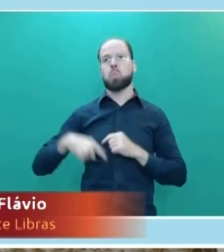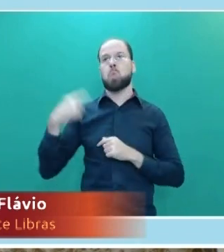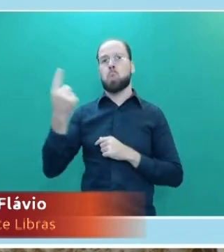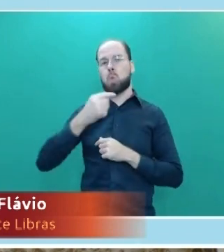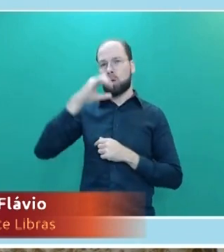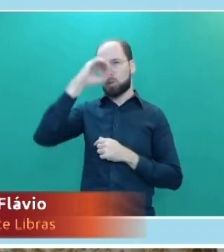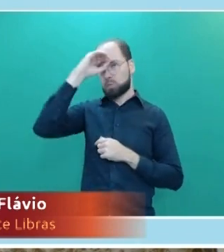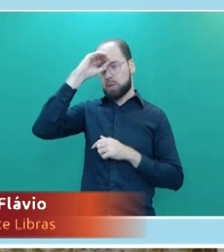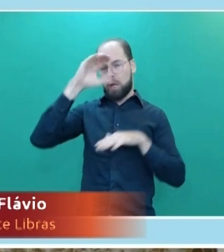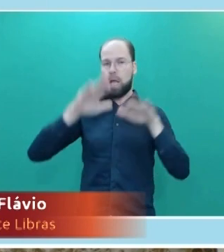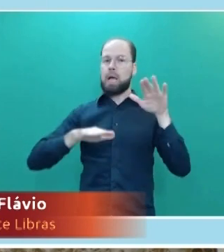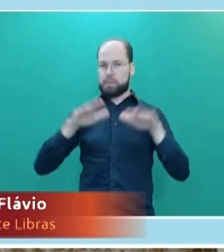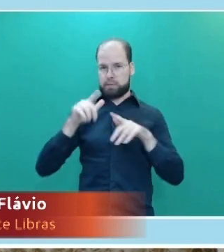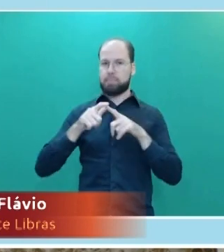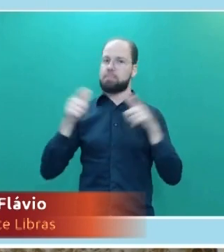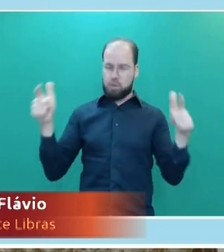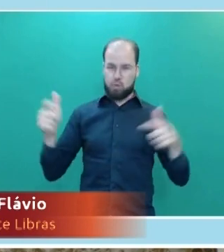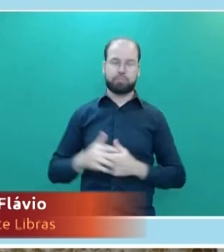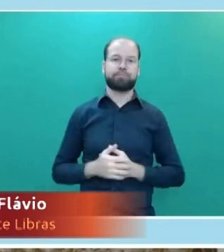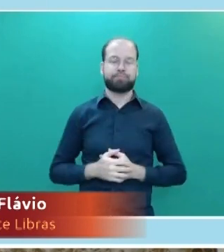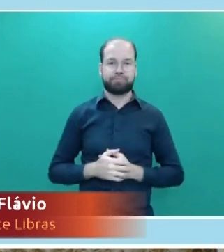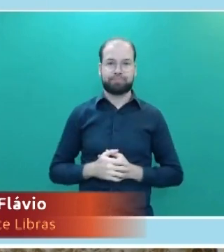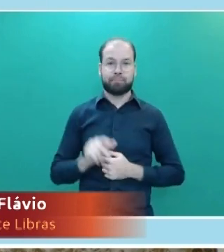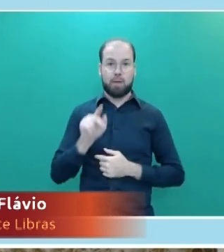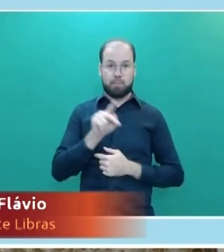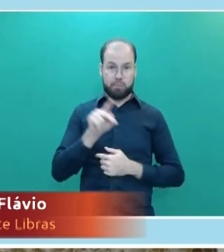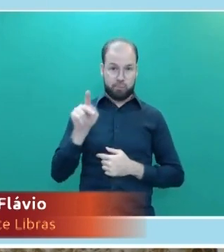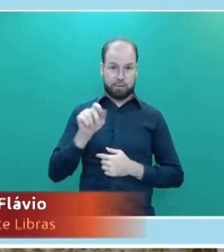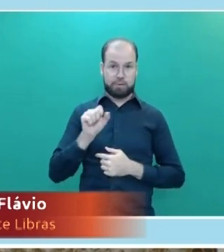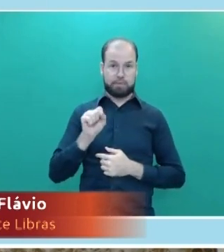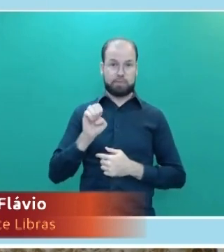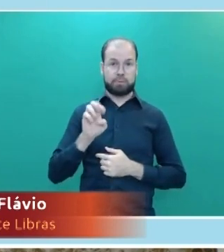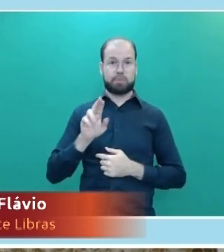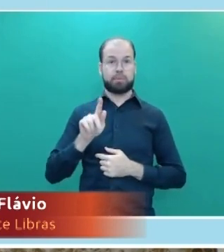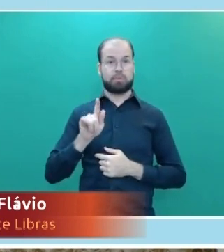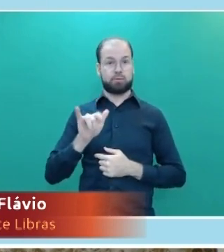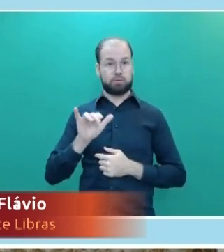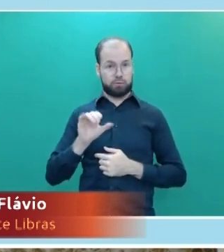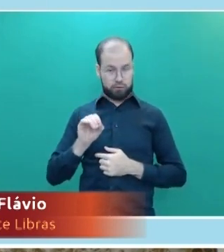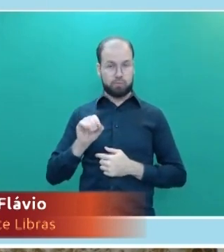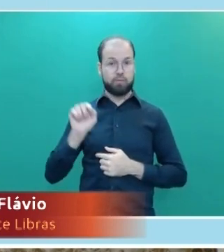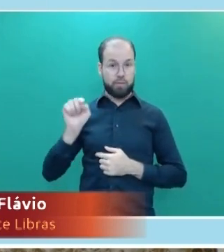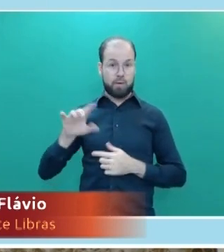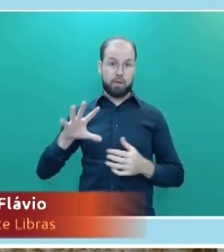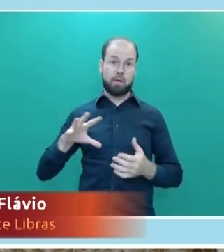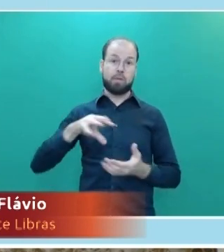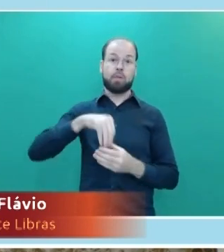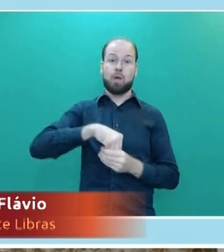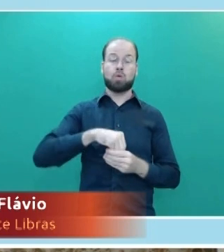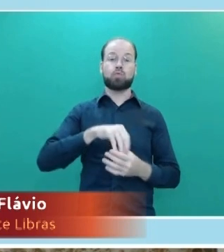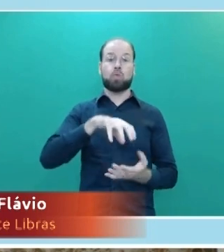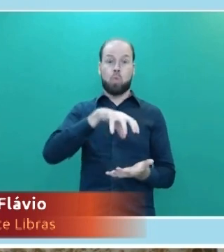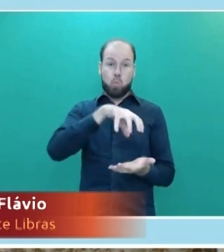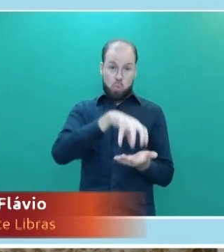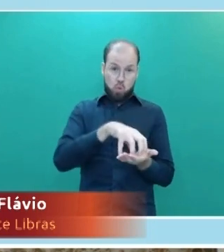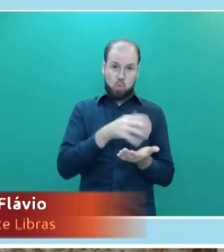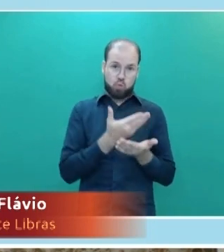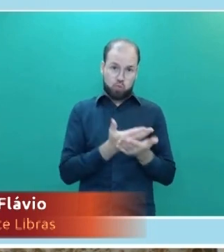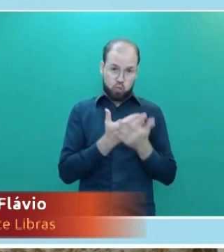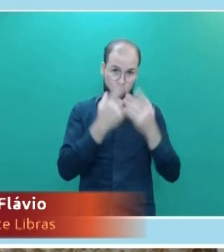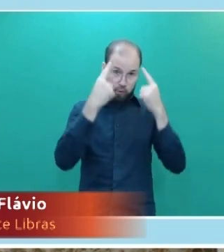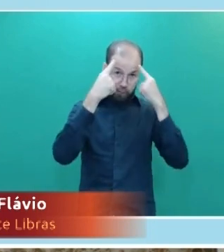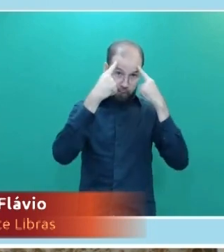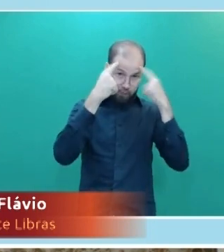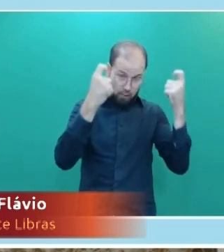Então, o professor Sérgio Adorno, do Núcleo de Estudos da Violência da USP, lá da FEFELESTE, também traz um estudo